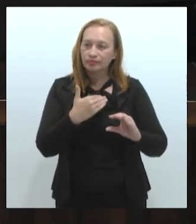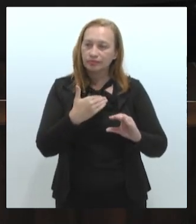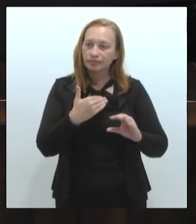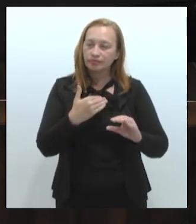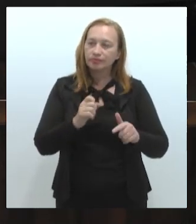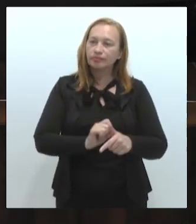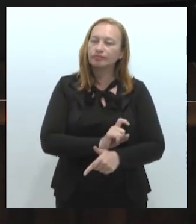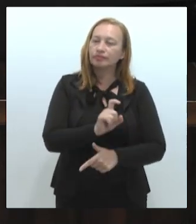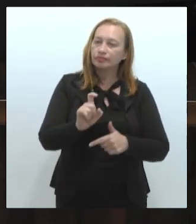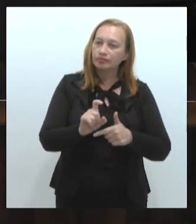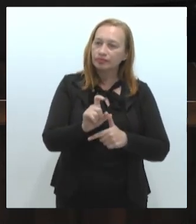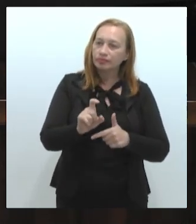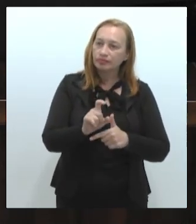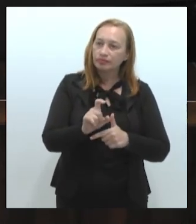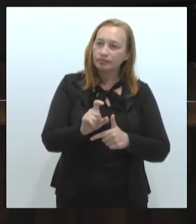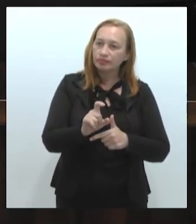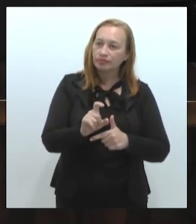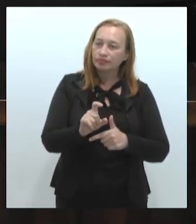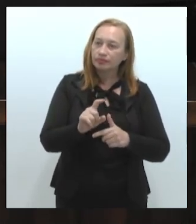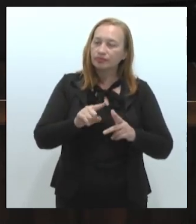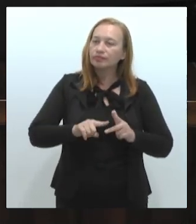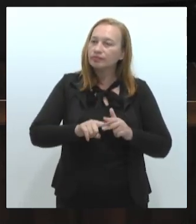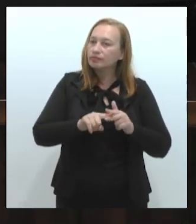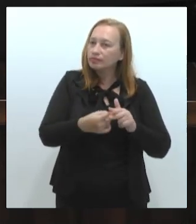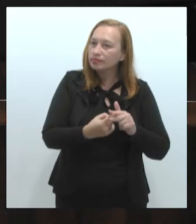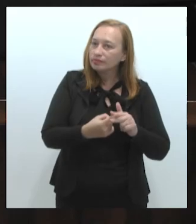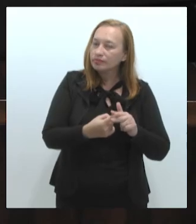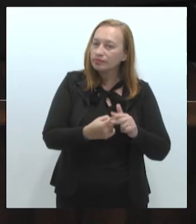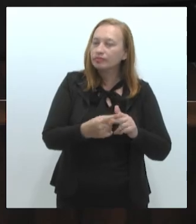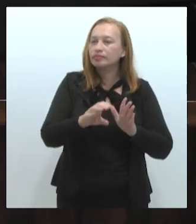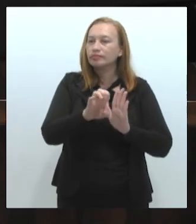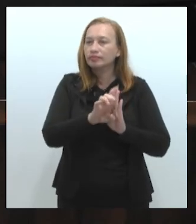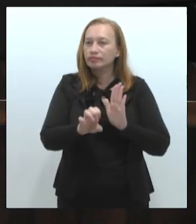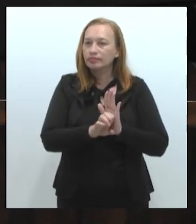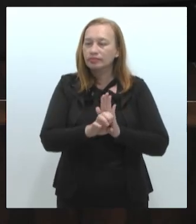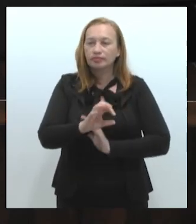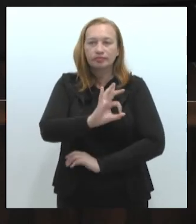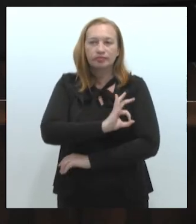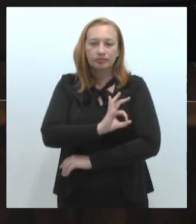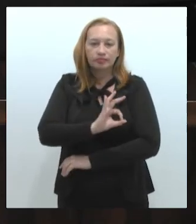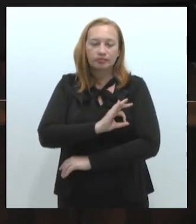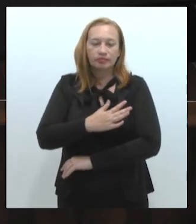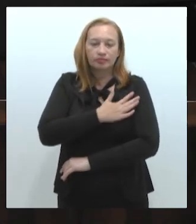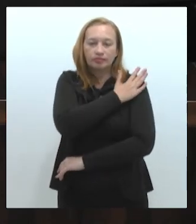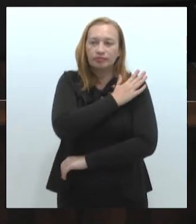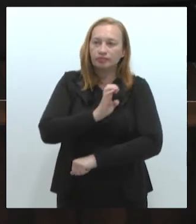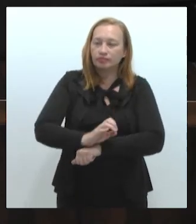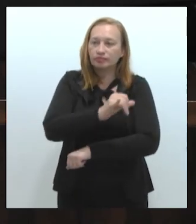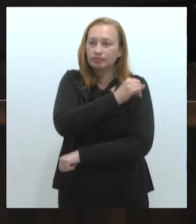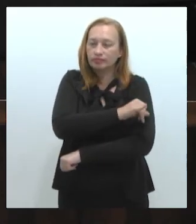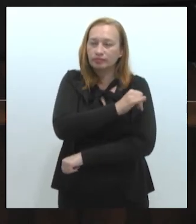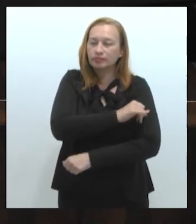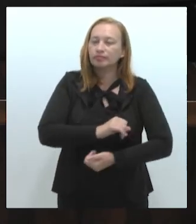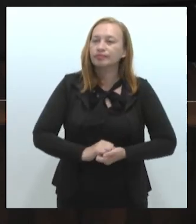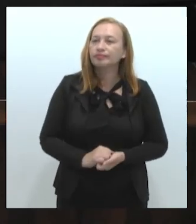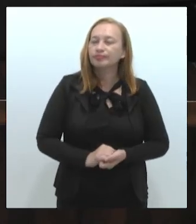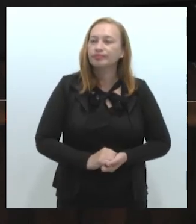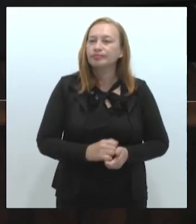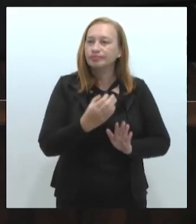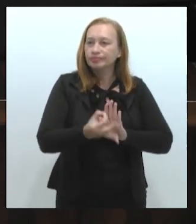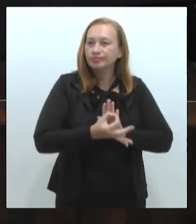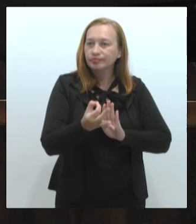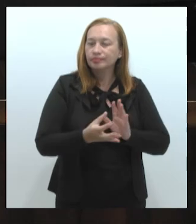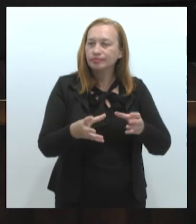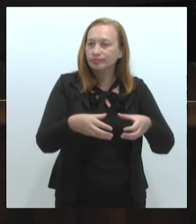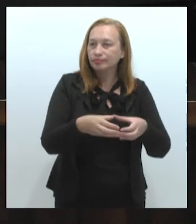executiva dispondo sobre a alteração do Estatuto dos Policiais Militares do Estado do Rio de Janeiro. Parecer da